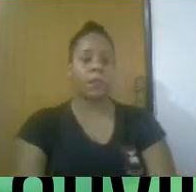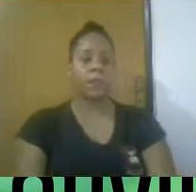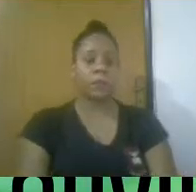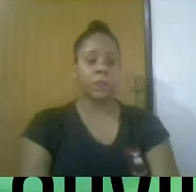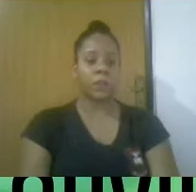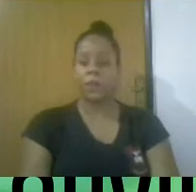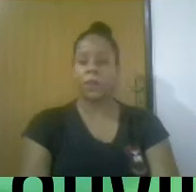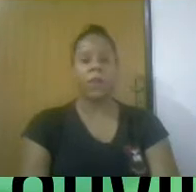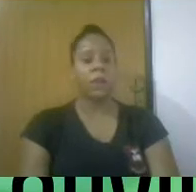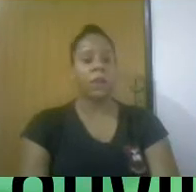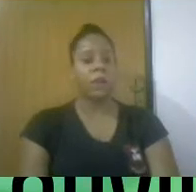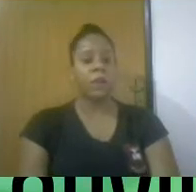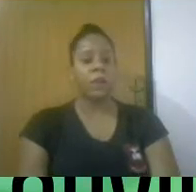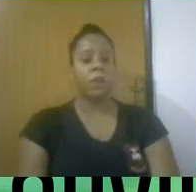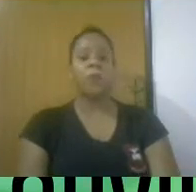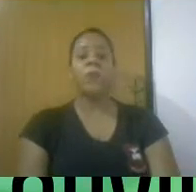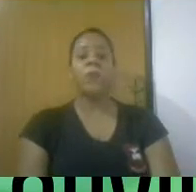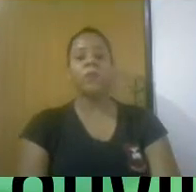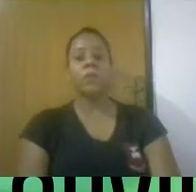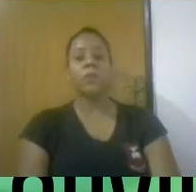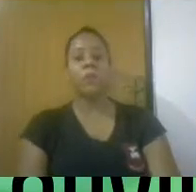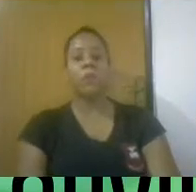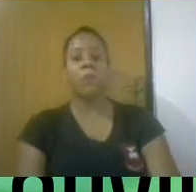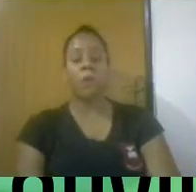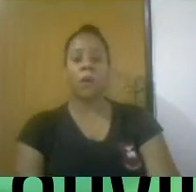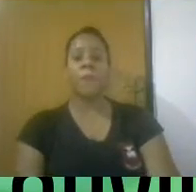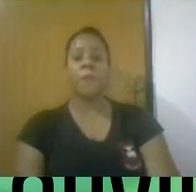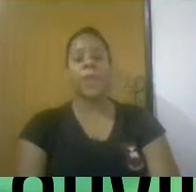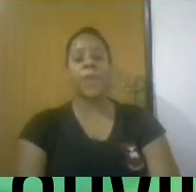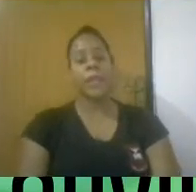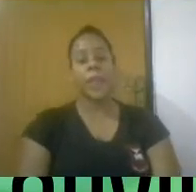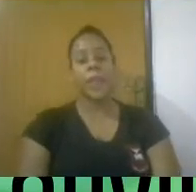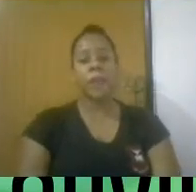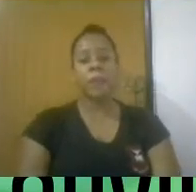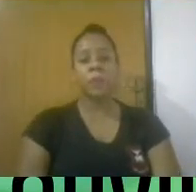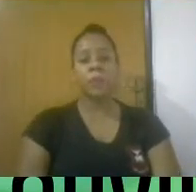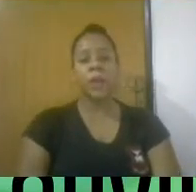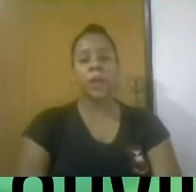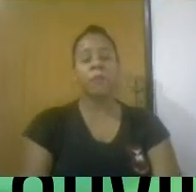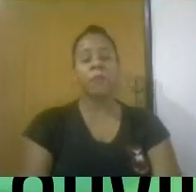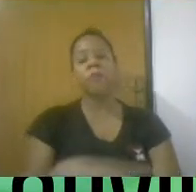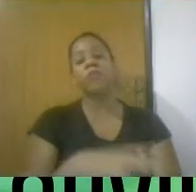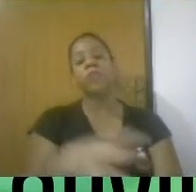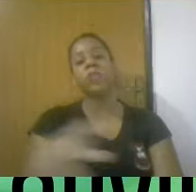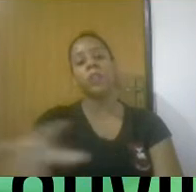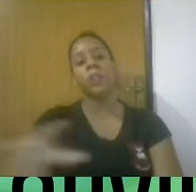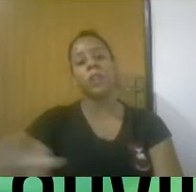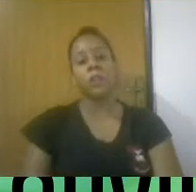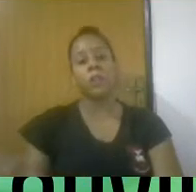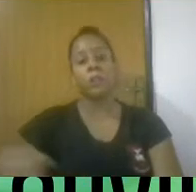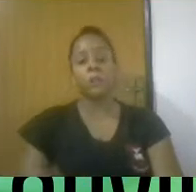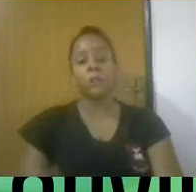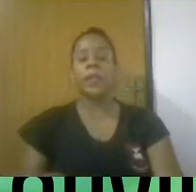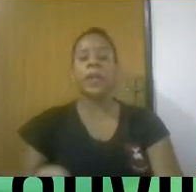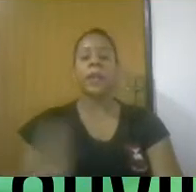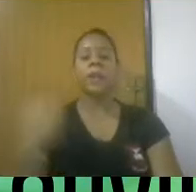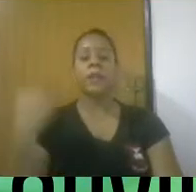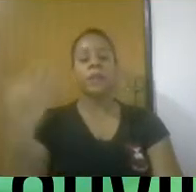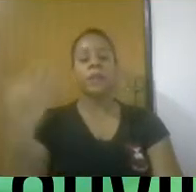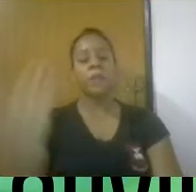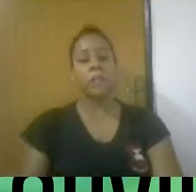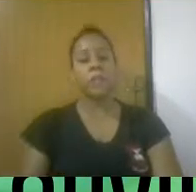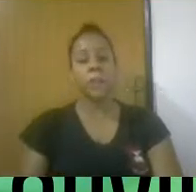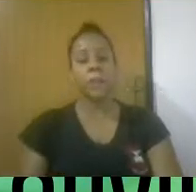justiça. O provedor-mor, ele era responsável pelo dinheiro, né,